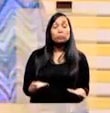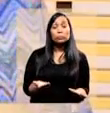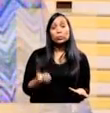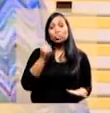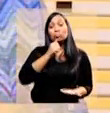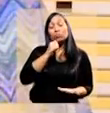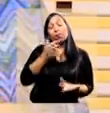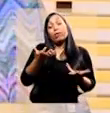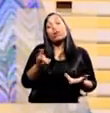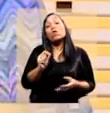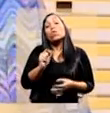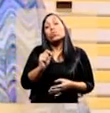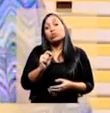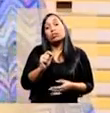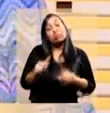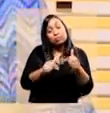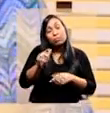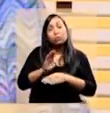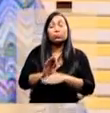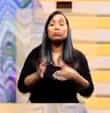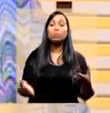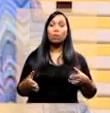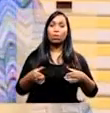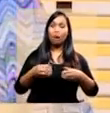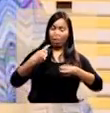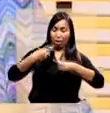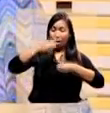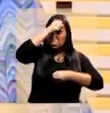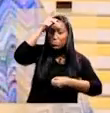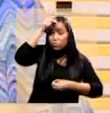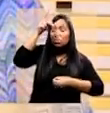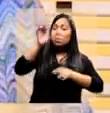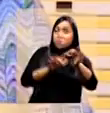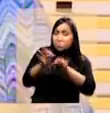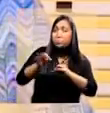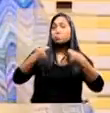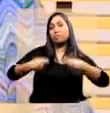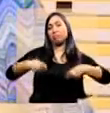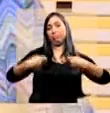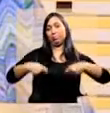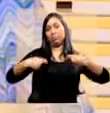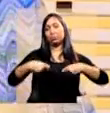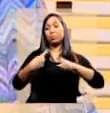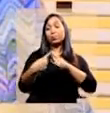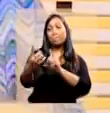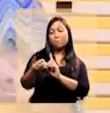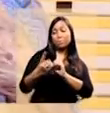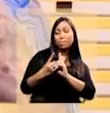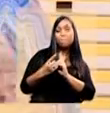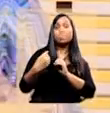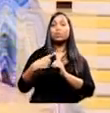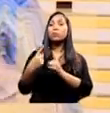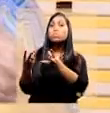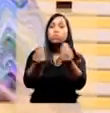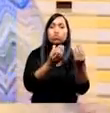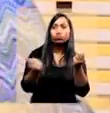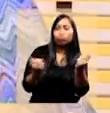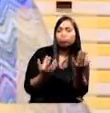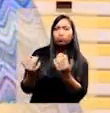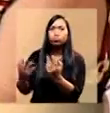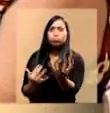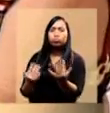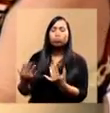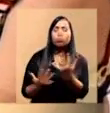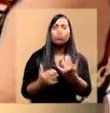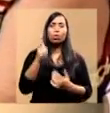Então ela procura esse serviço. E o município tem que estar preparado para esse atendimento, cuja demanda aumenta